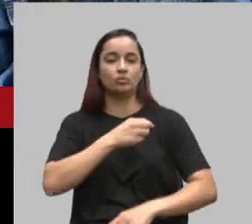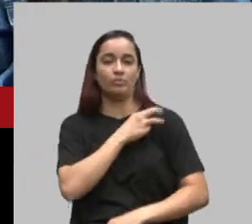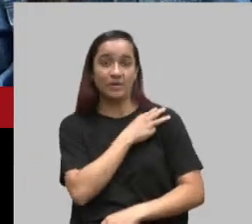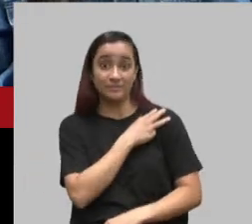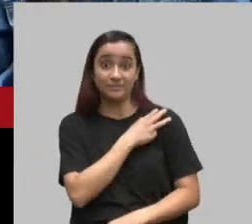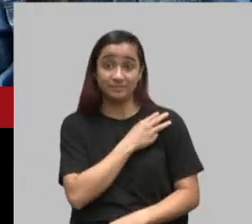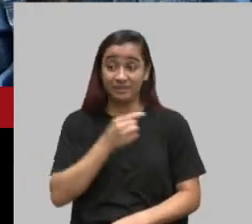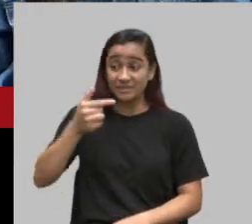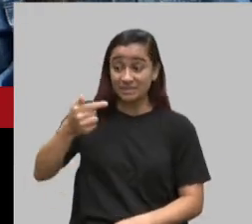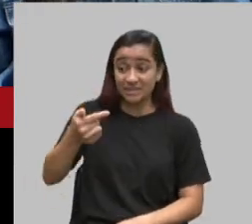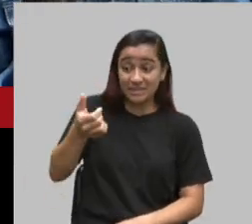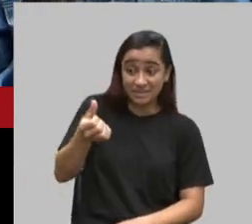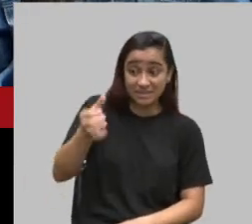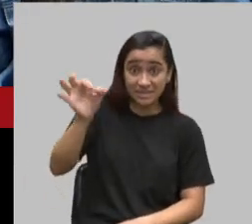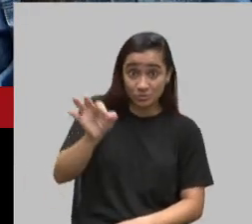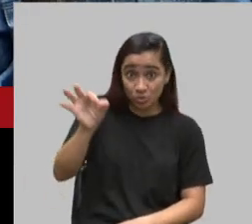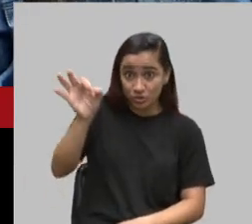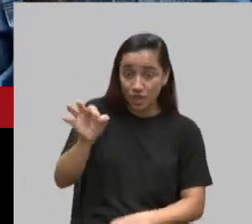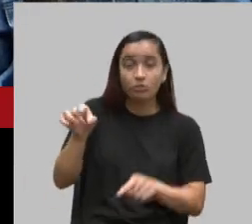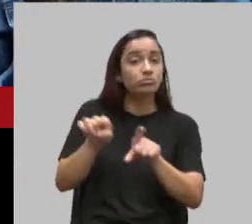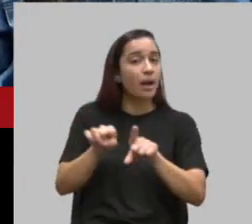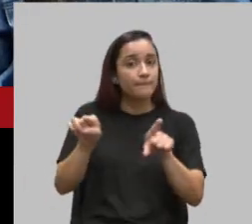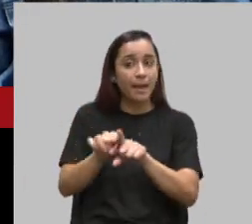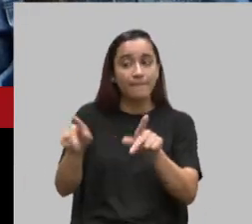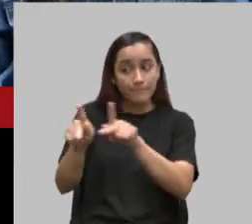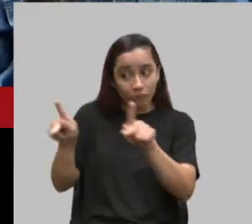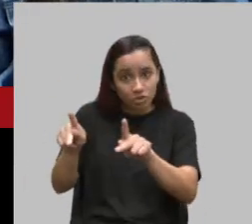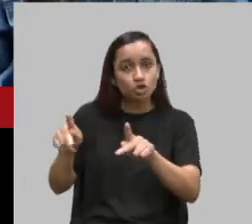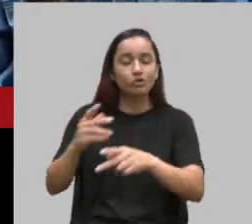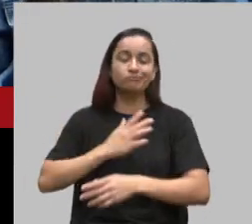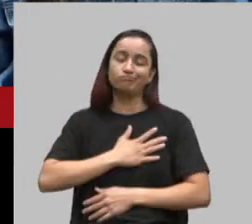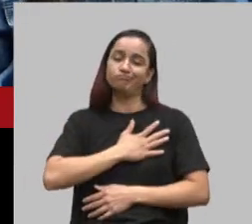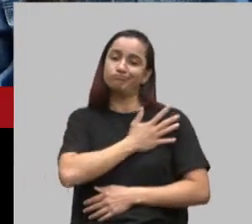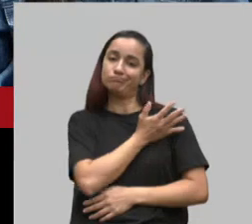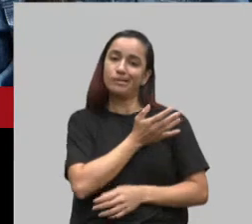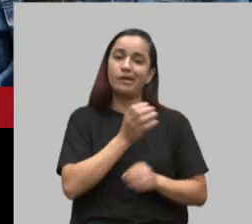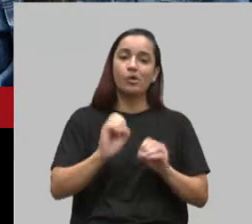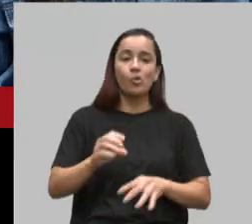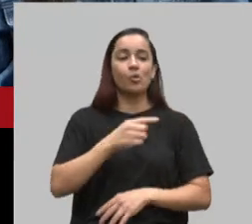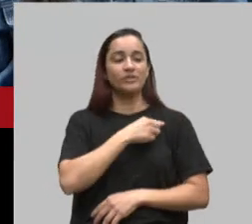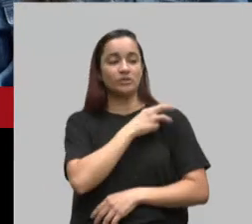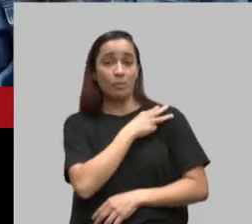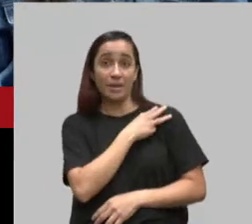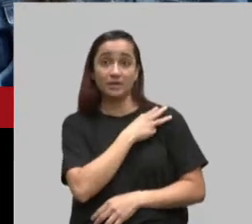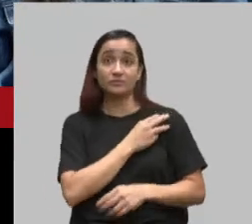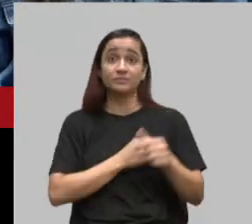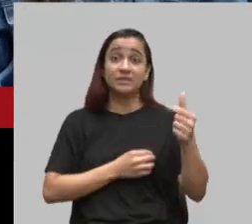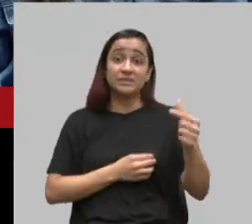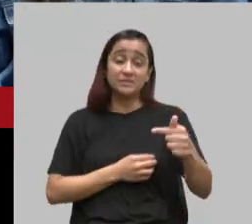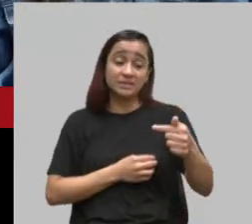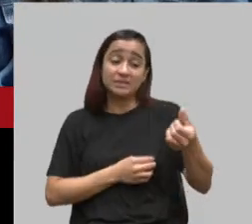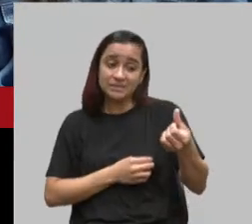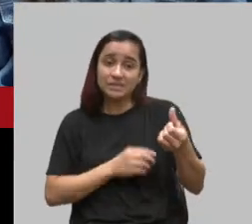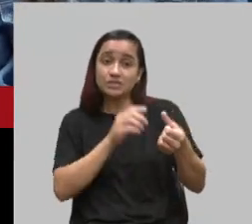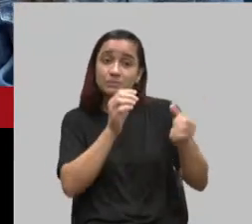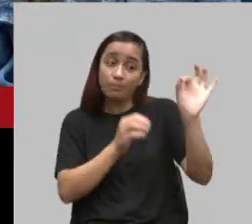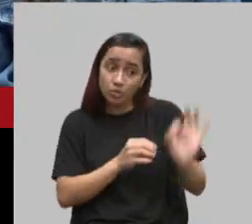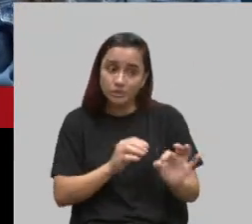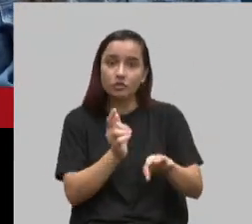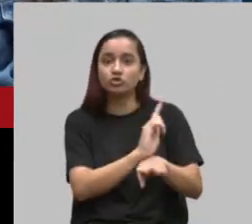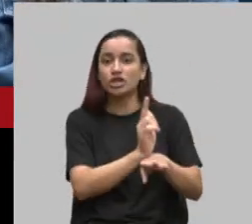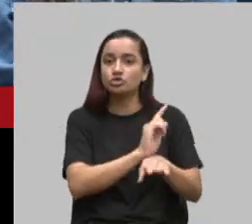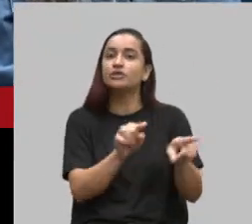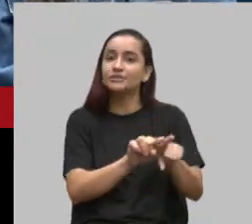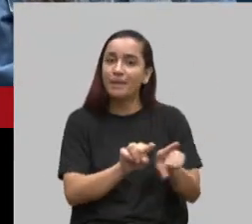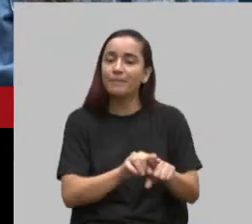professores estão insatisfeitos com o ensino médio e 66% dos gestores e o problema disso talvez